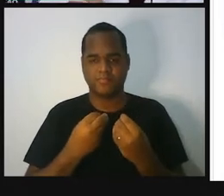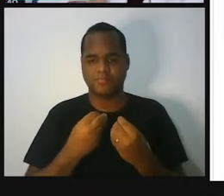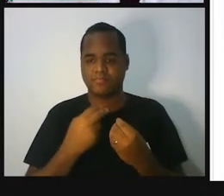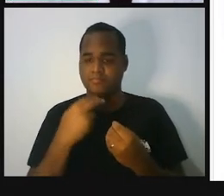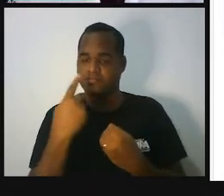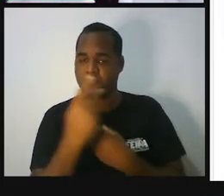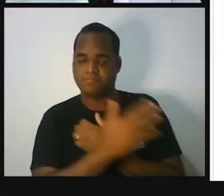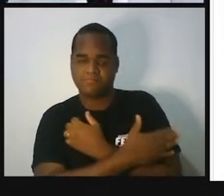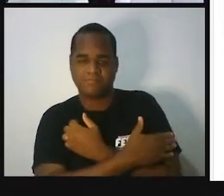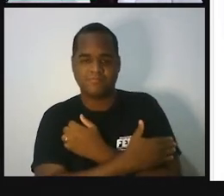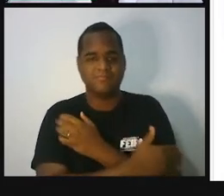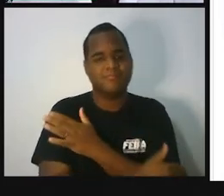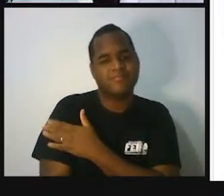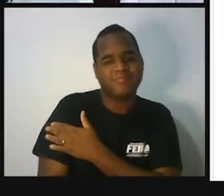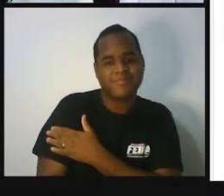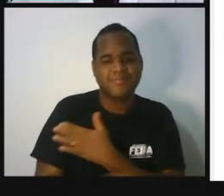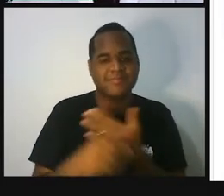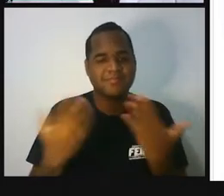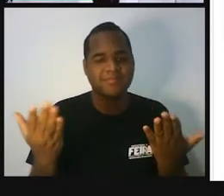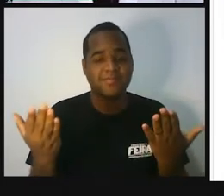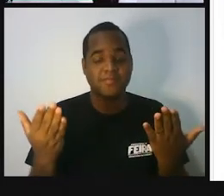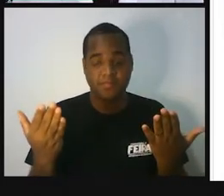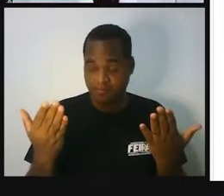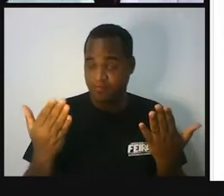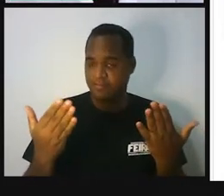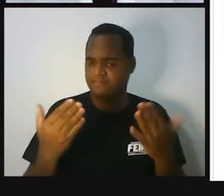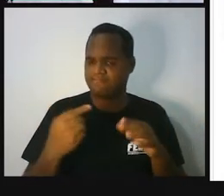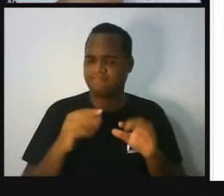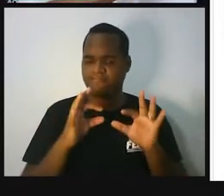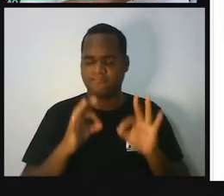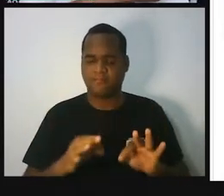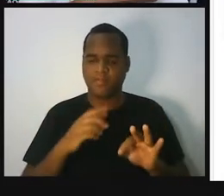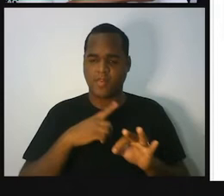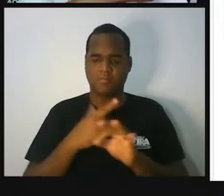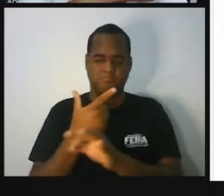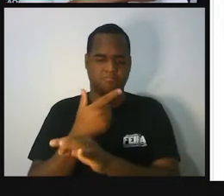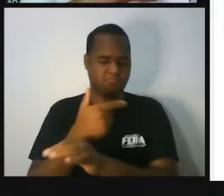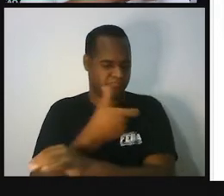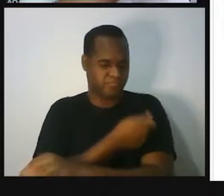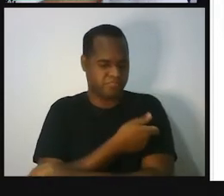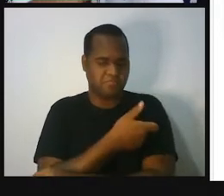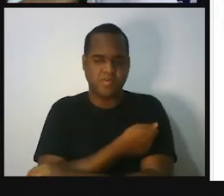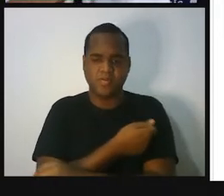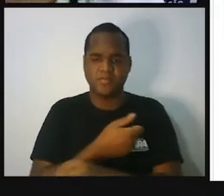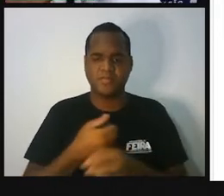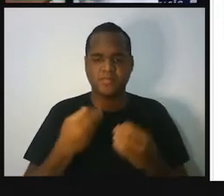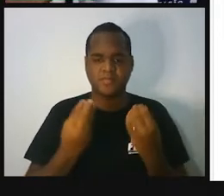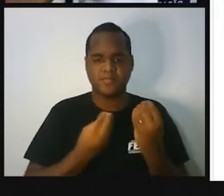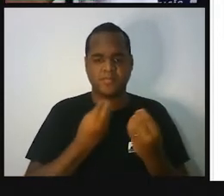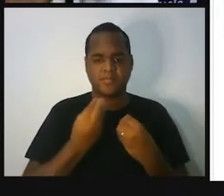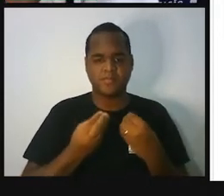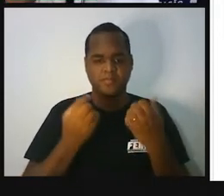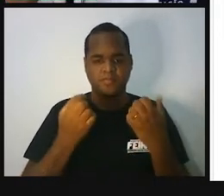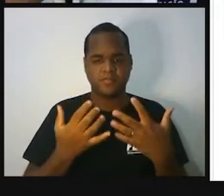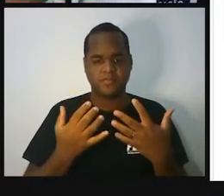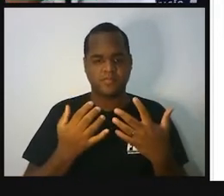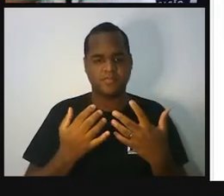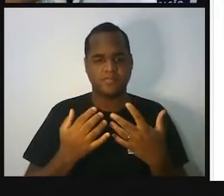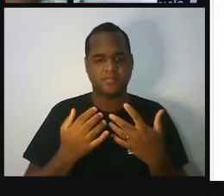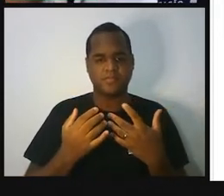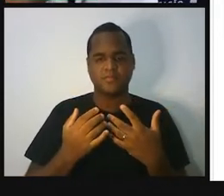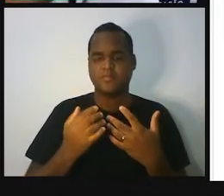mas enfim da forma como ela é aplicada né porque que ela é aplicada